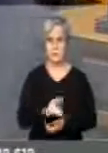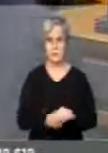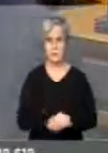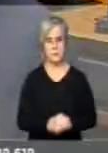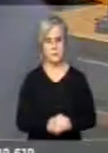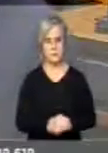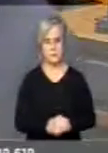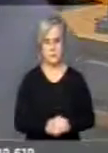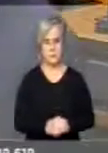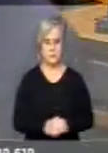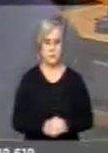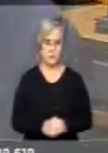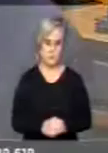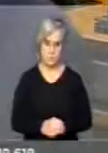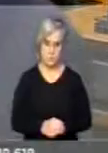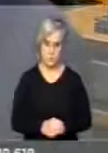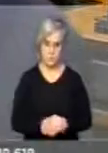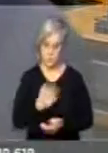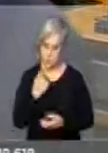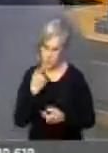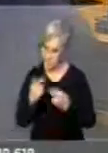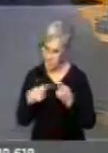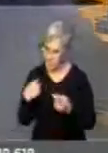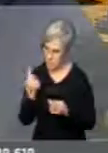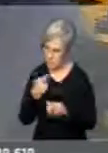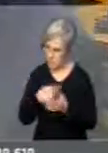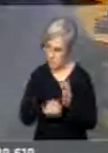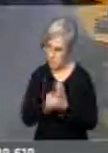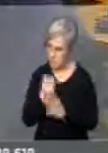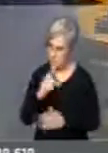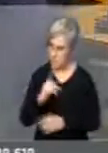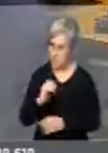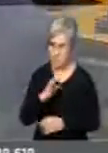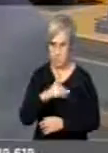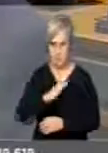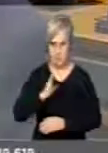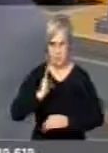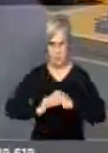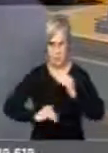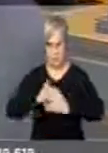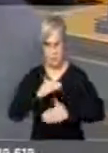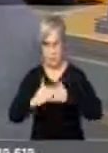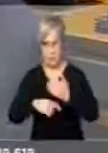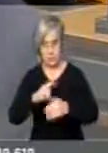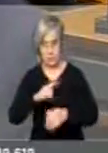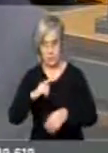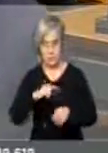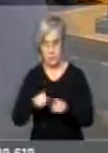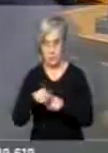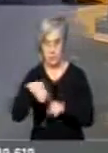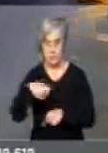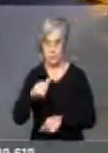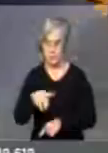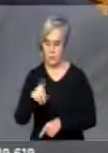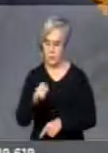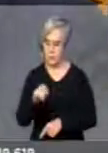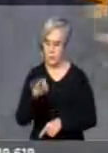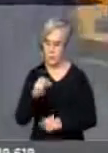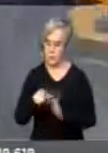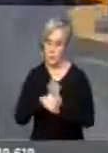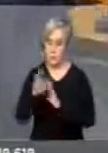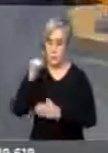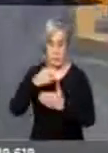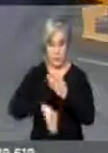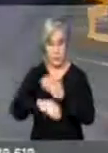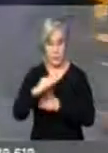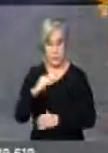do Piauí, ele trouxe e nós apresentamos uma PEC, que deve ser de carreira e que tenha mandato os membros da CGU. E não seja algo que depende do